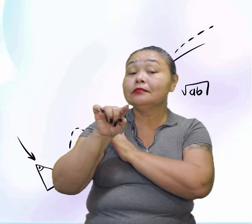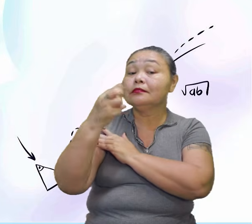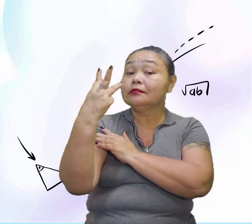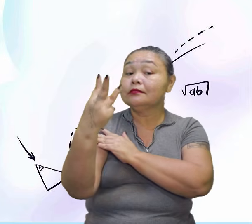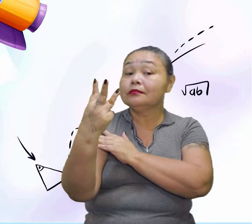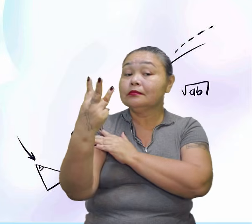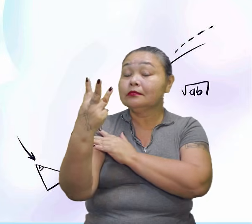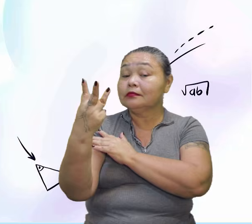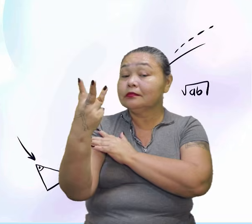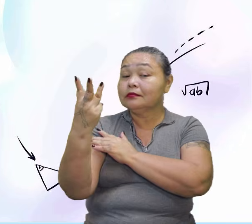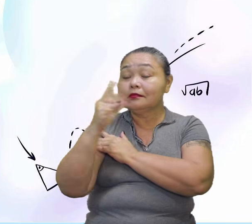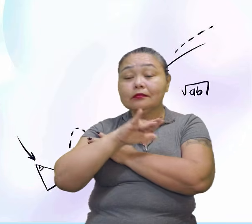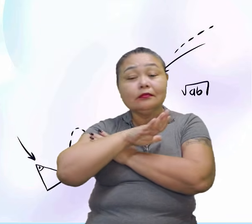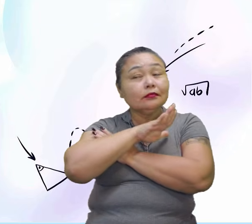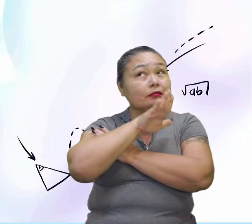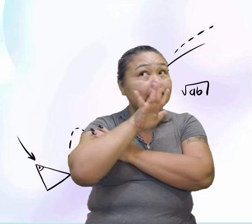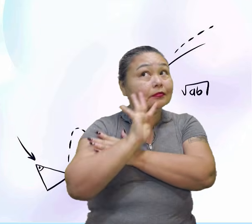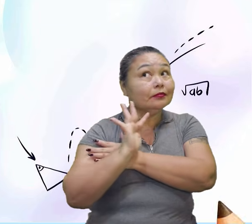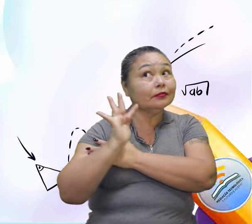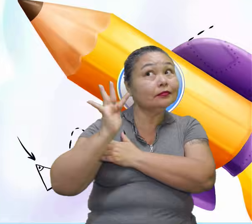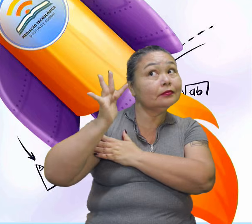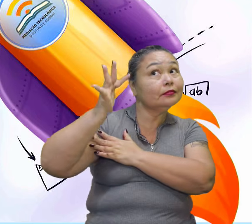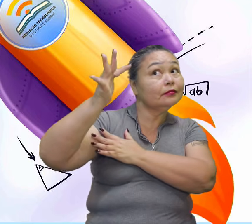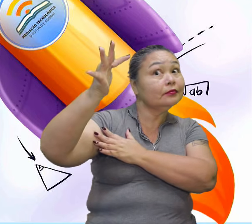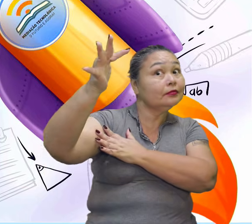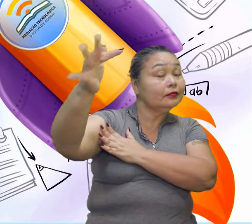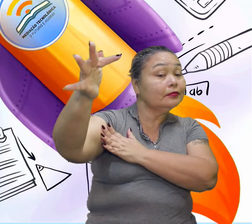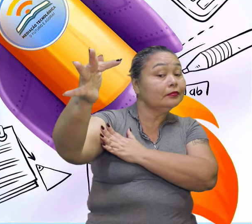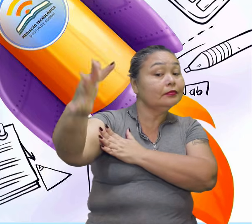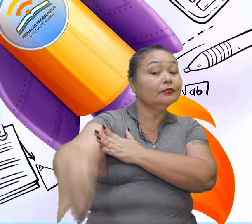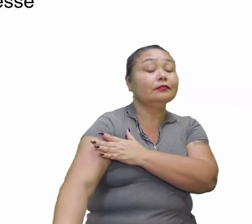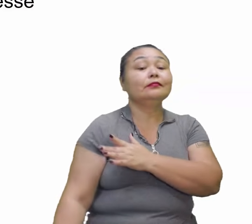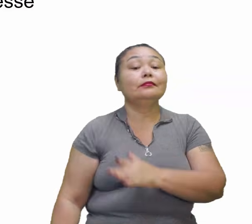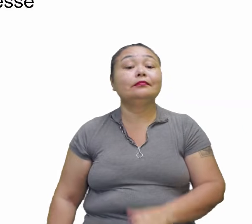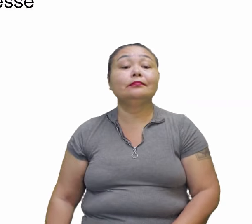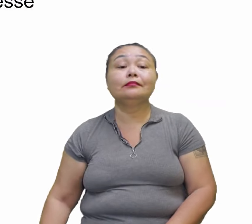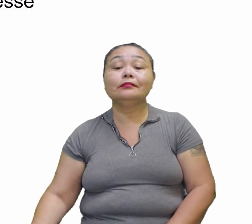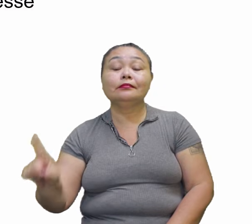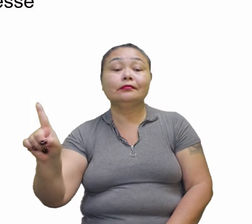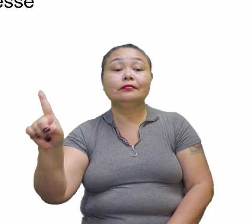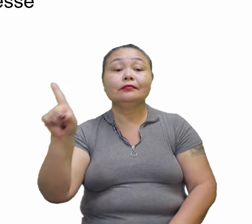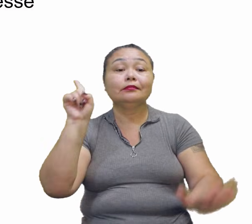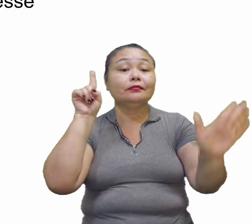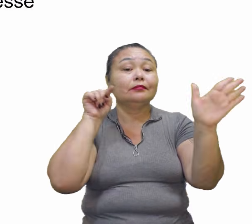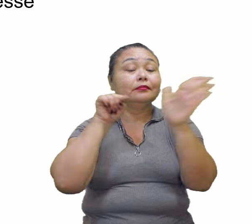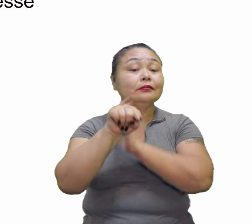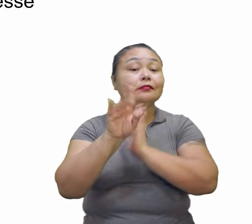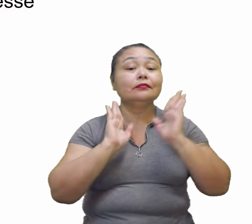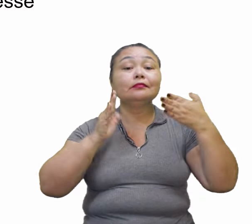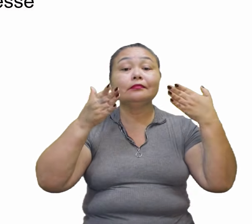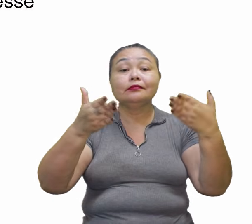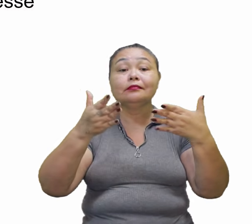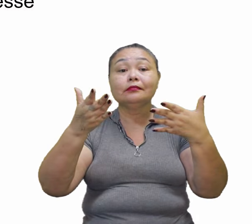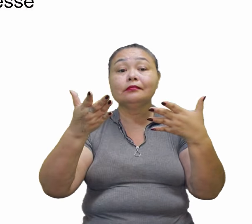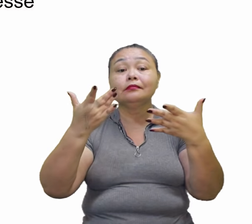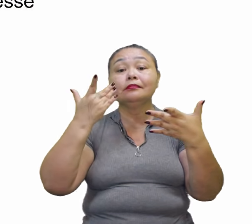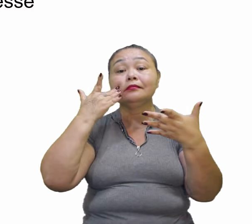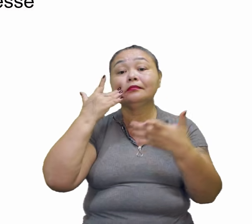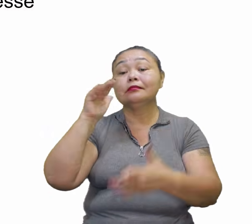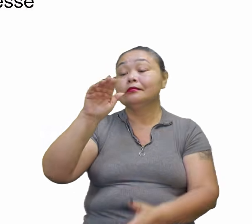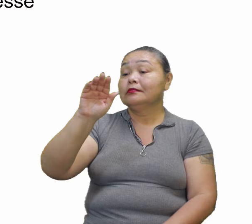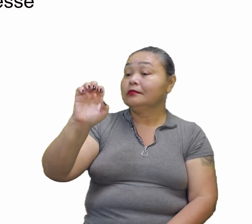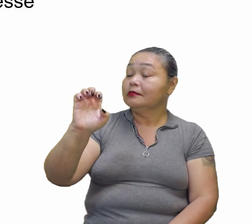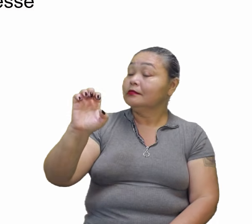número 3, no nosso Decolando para o Futuro, a gente tem uma questão sobre o